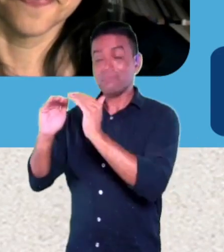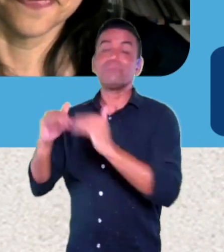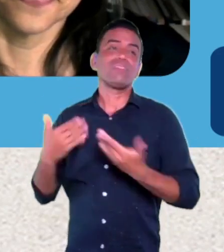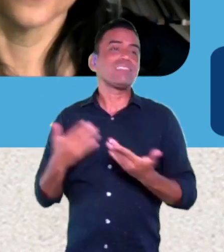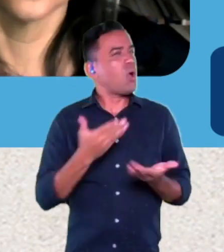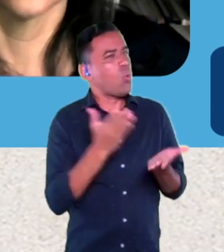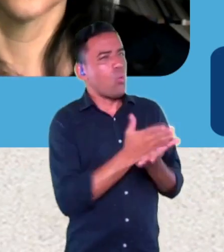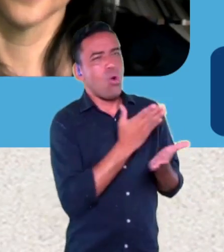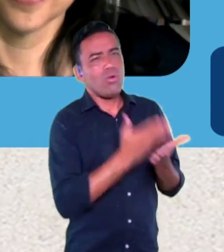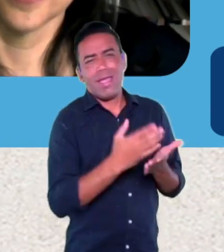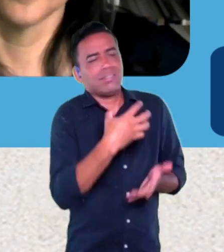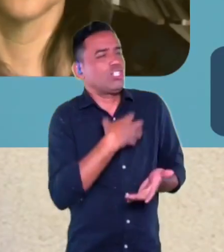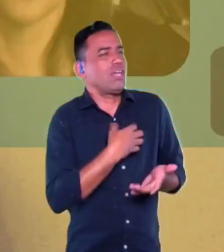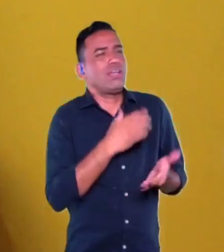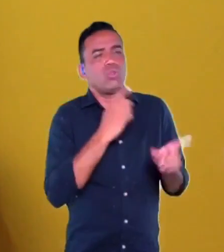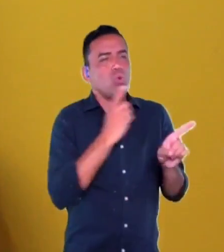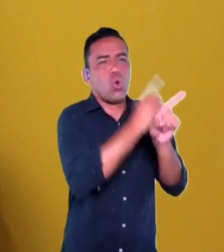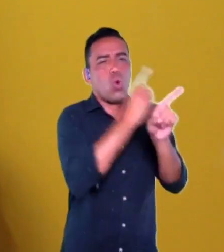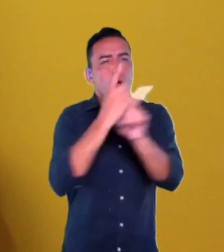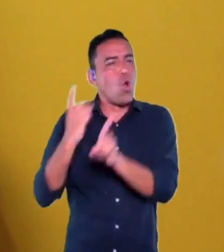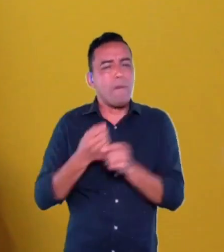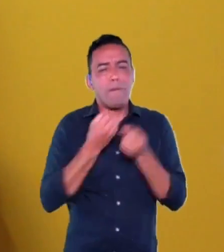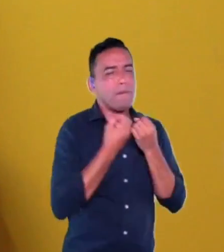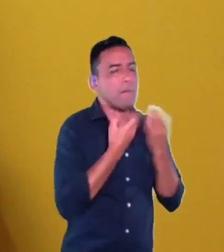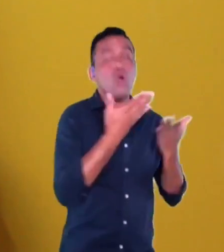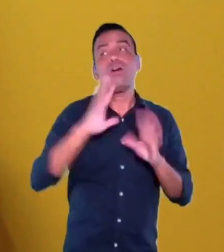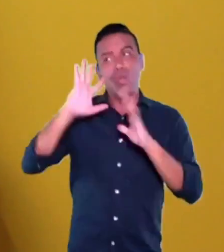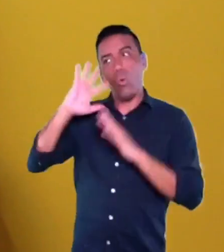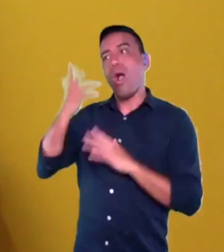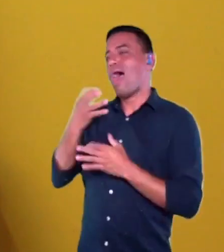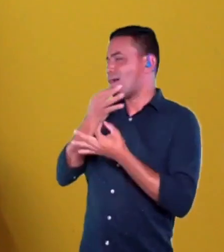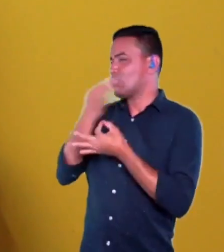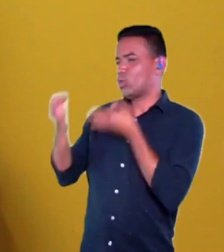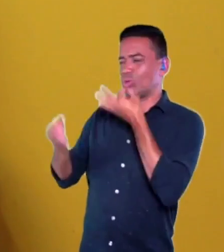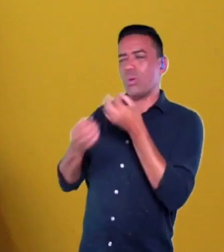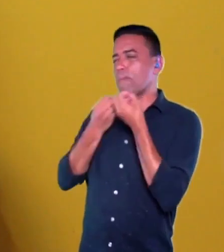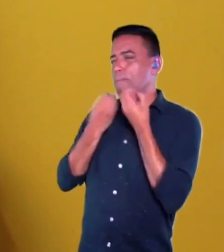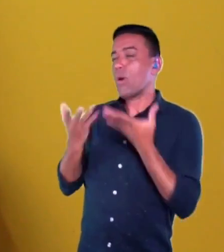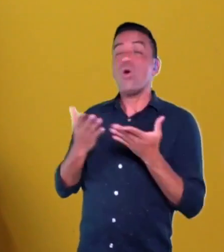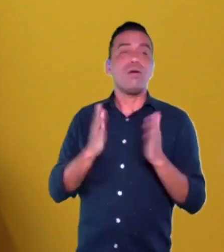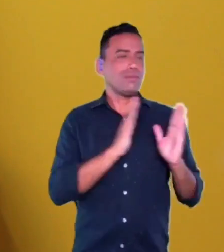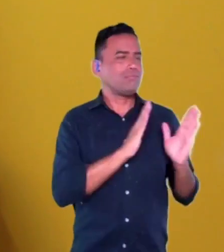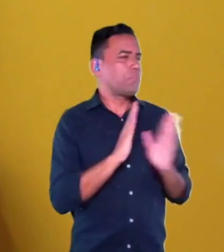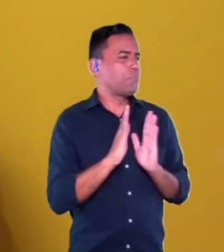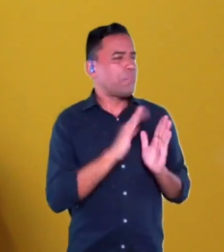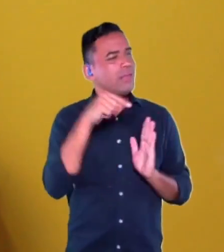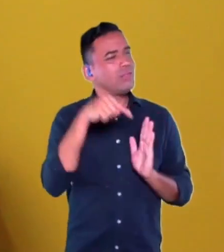vai ser um encontro bem bom, né? Com todo mundo junto. Eu acho. Nesse período.